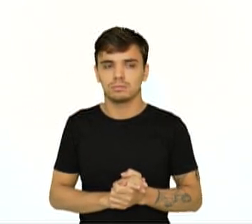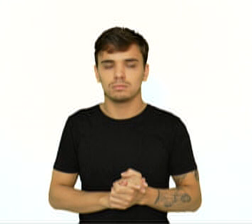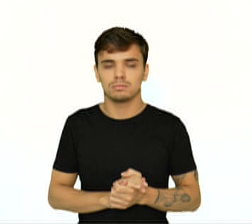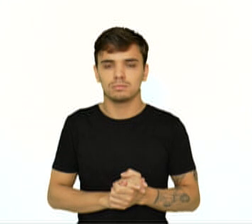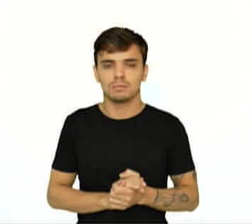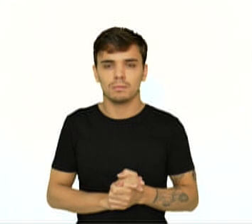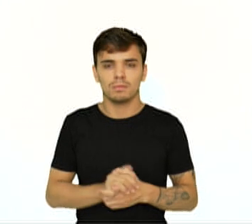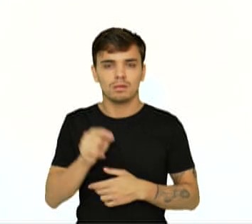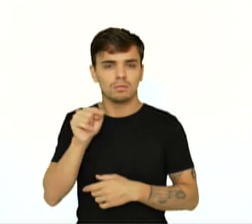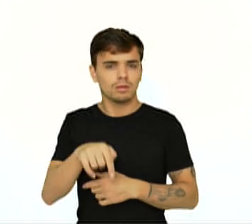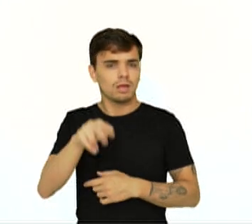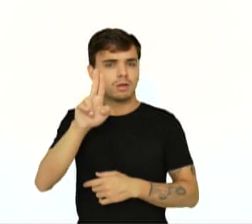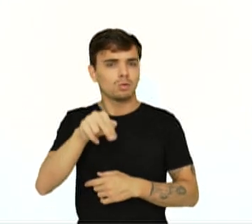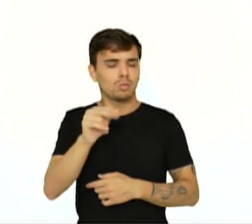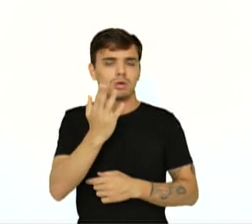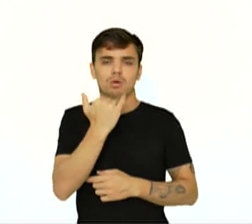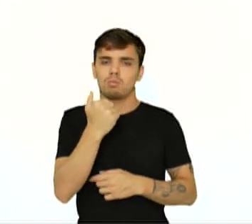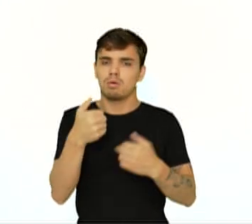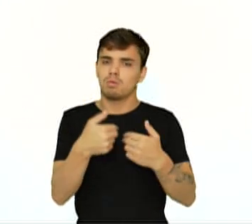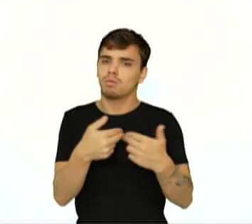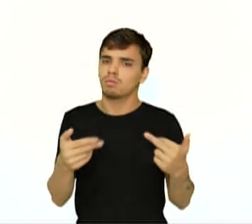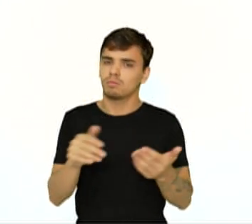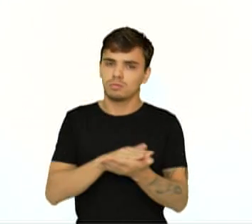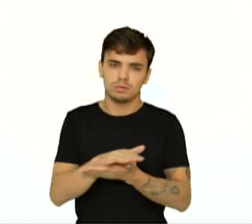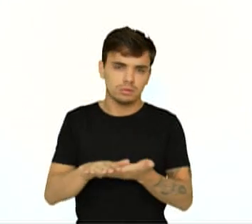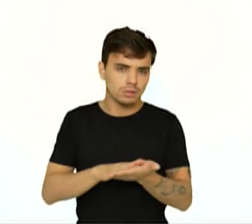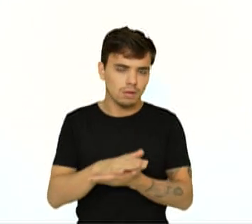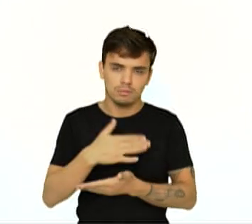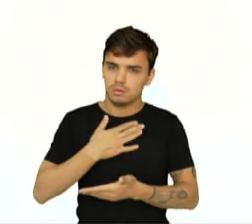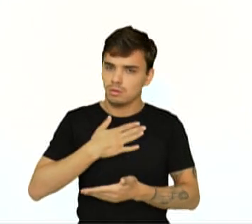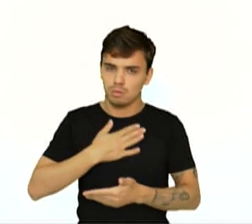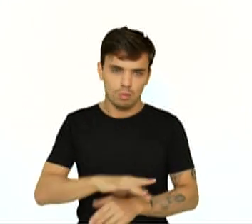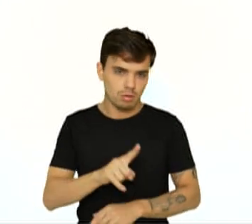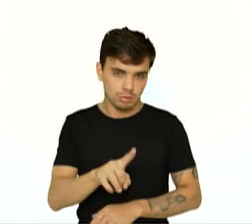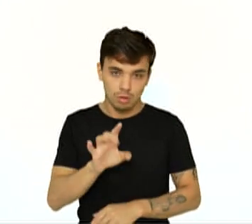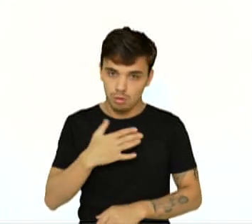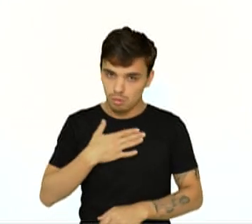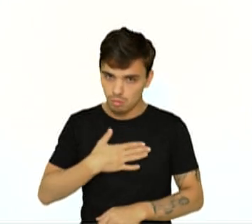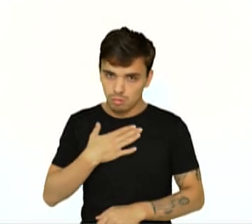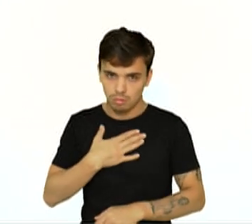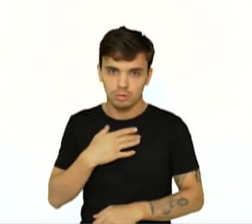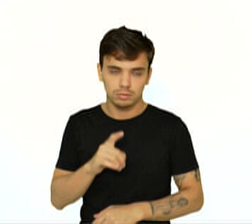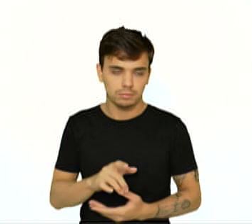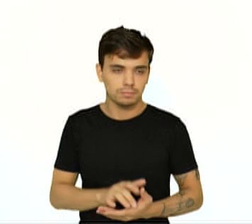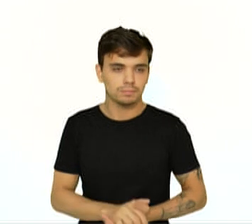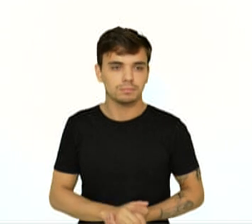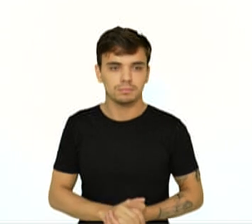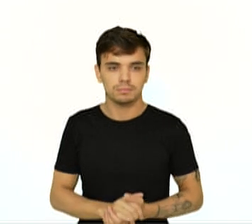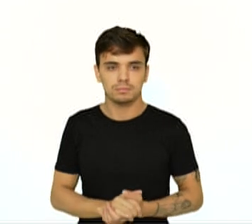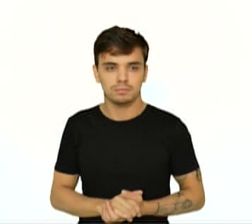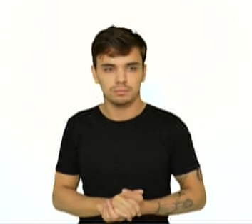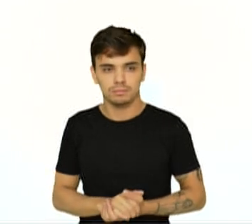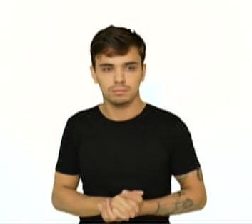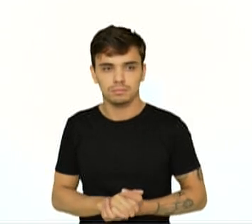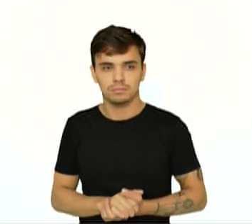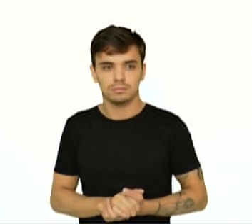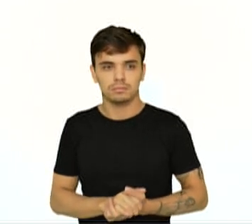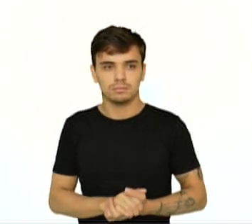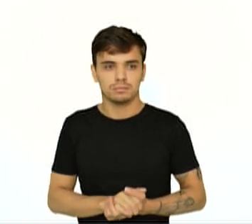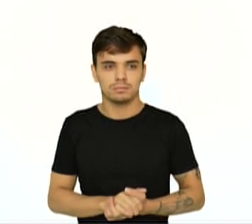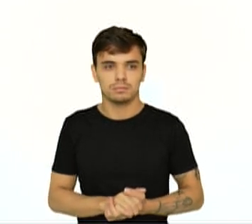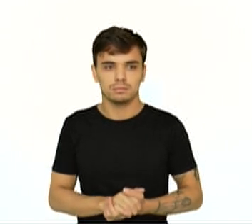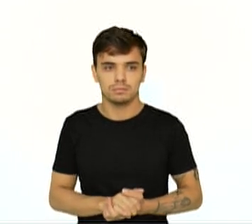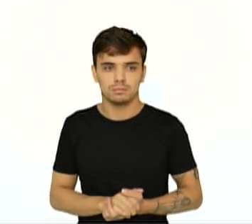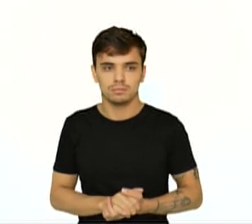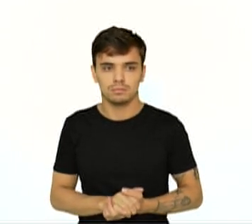comeu nada que você não gosta, você só come o que gosta. B. Os bocadillos são mais divertidos que a comida? Que são